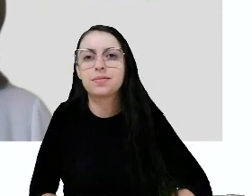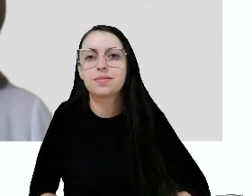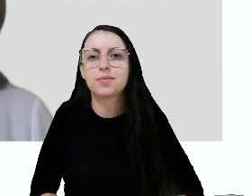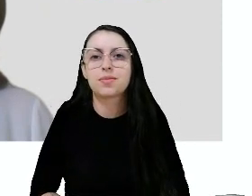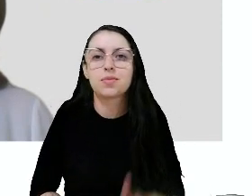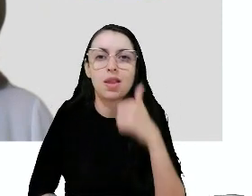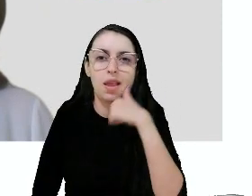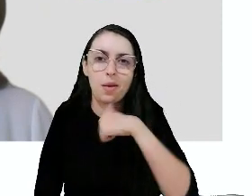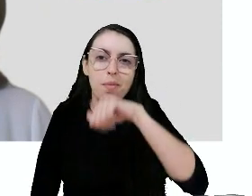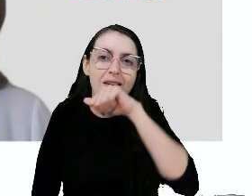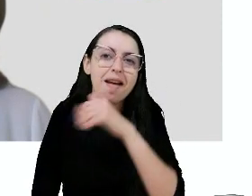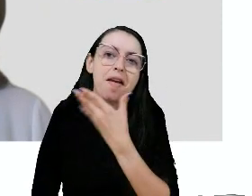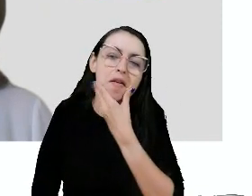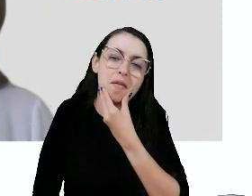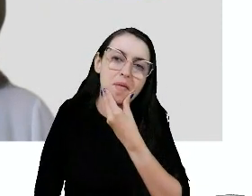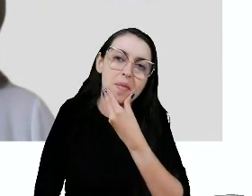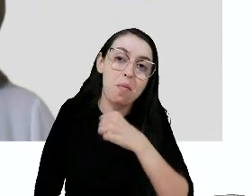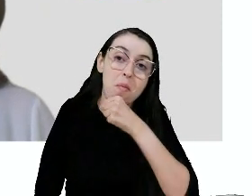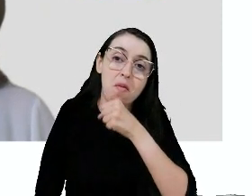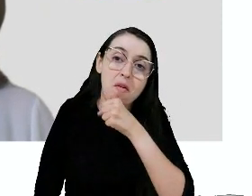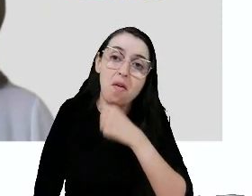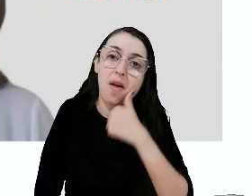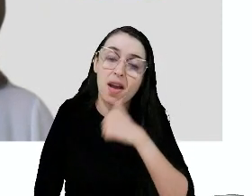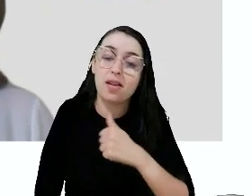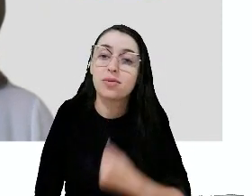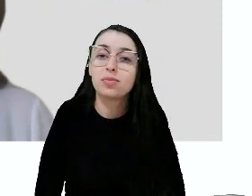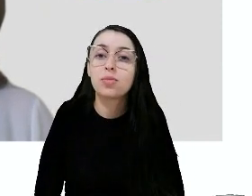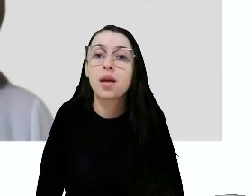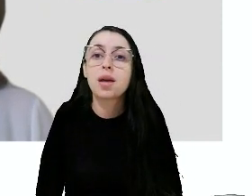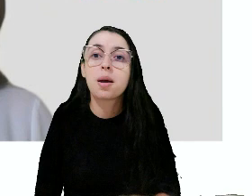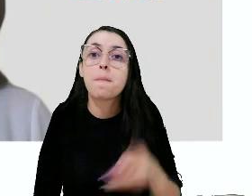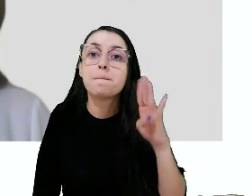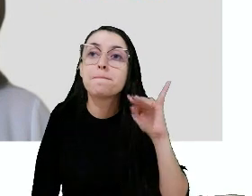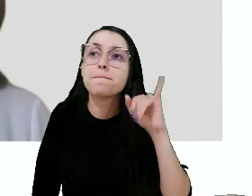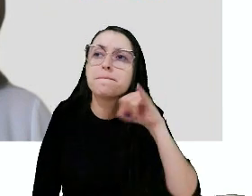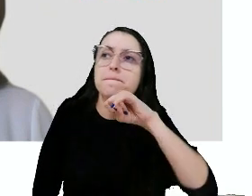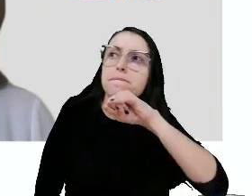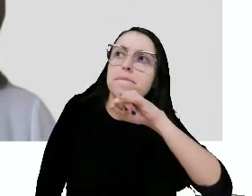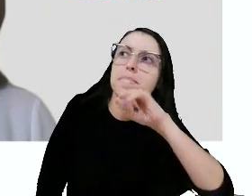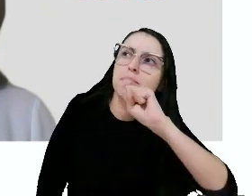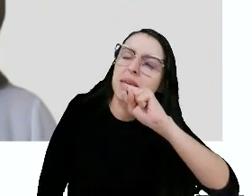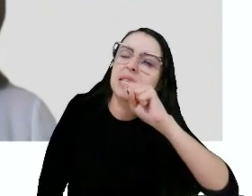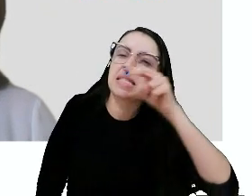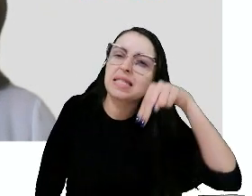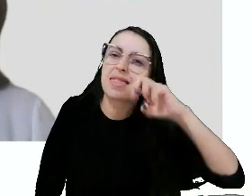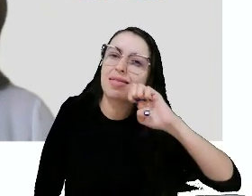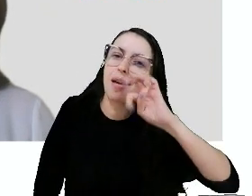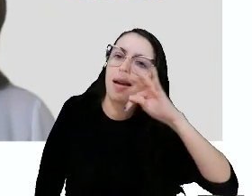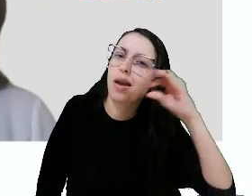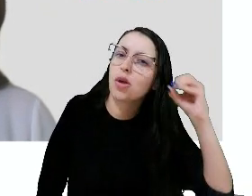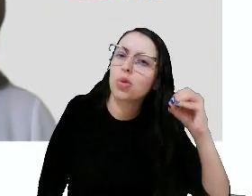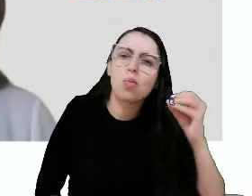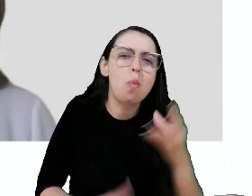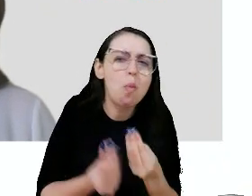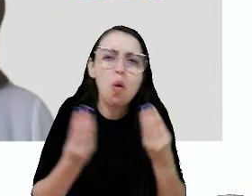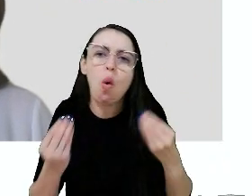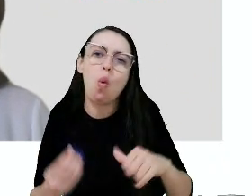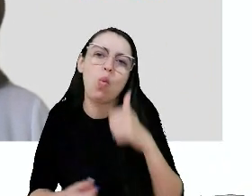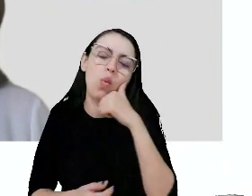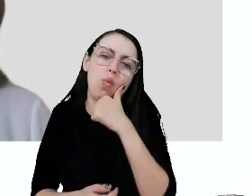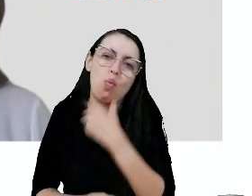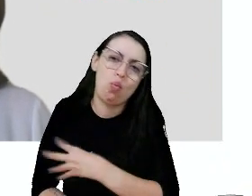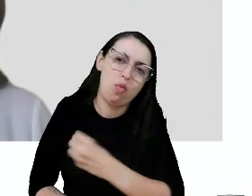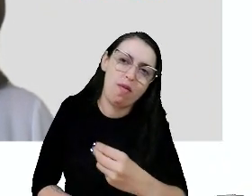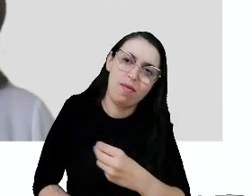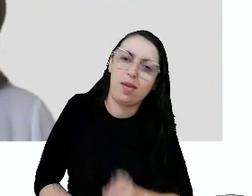ser mãe e vó de vocês, vou ter um bisneto agora em agosto, né? E tenho um monte de filho, um monte de neto, então eu